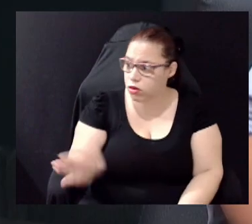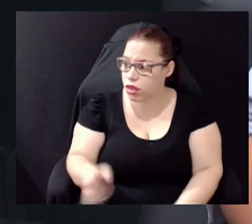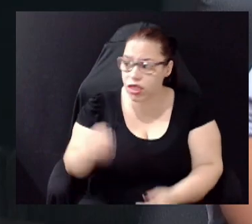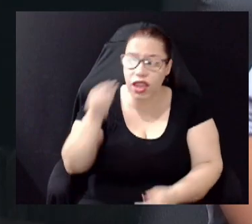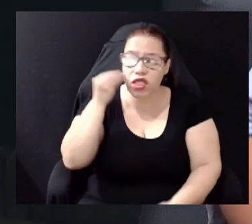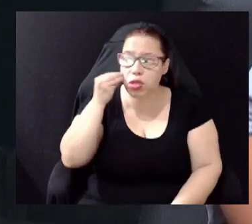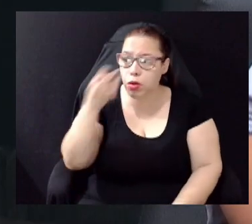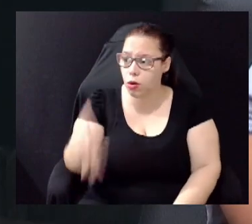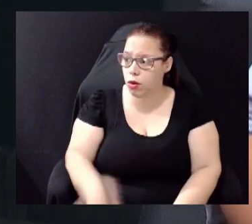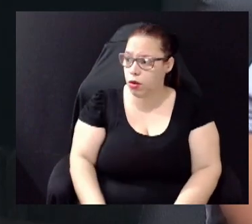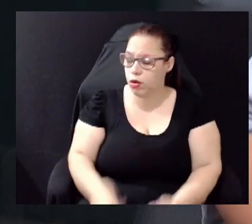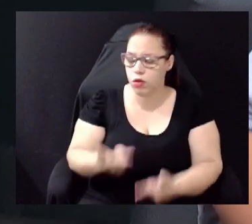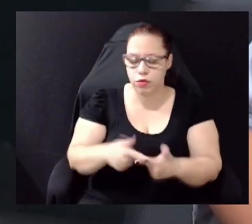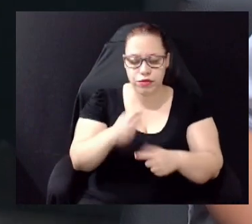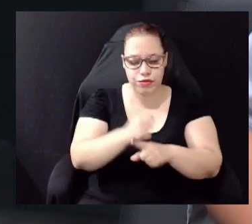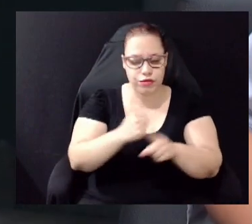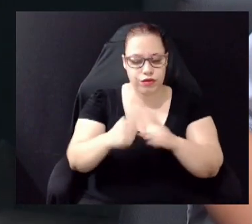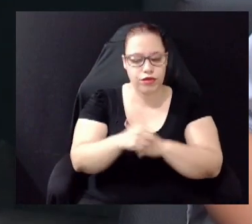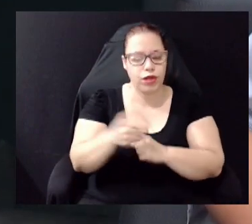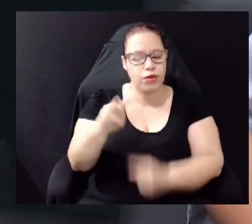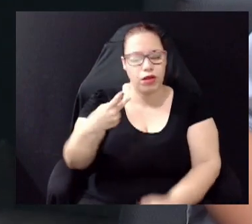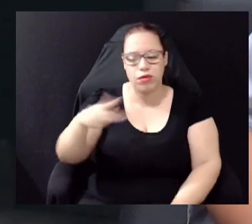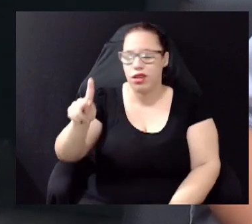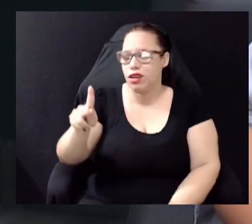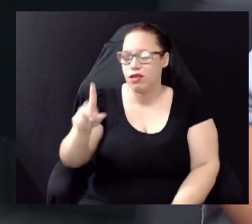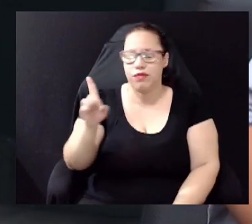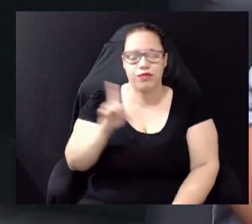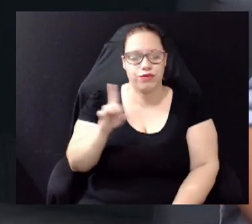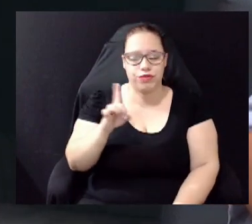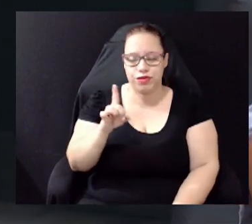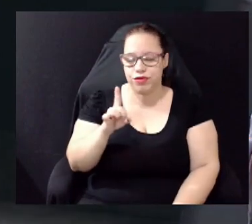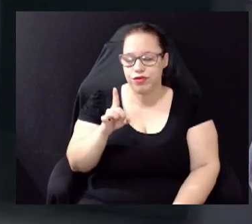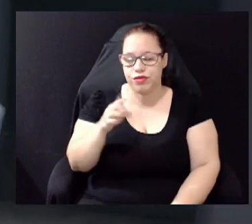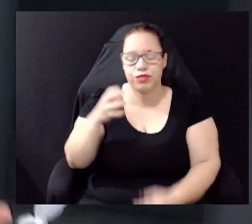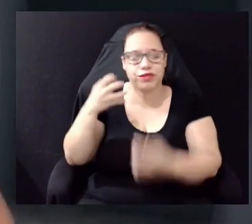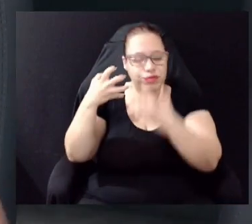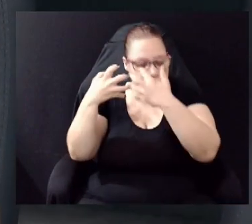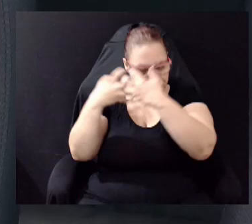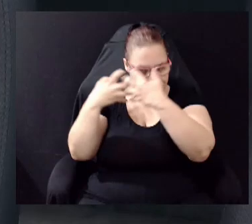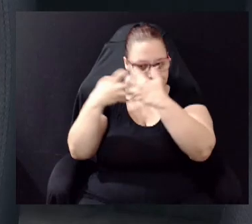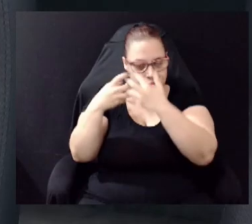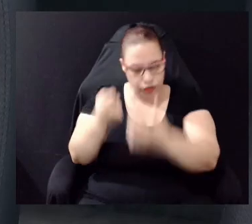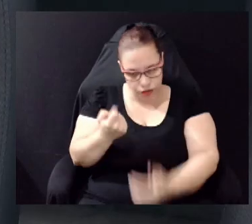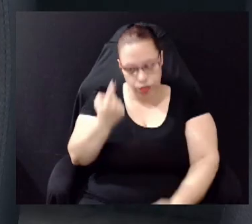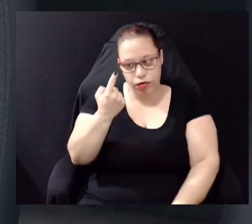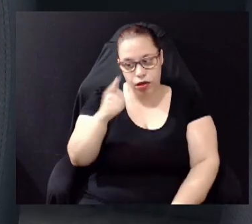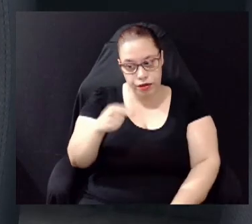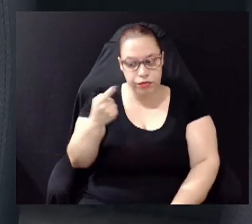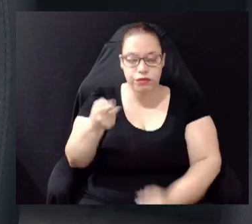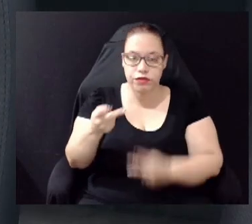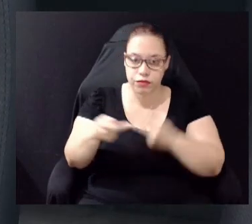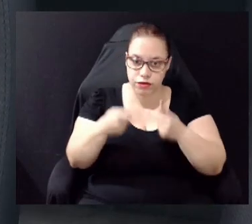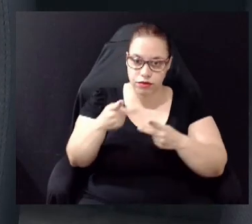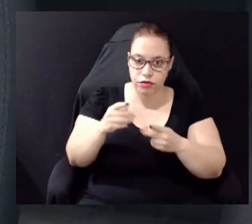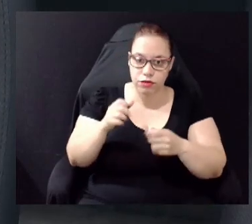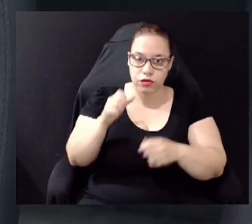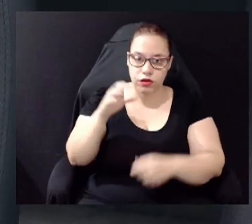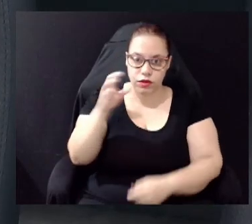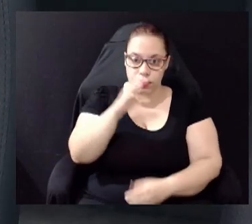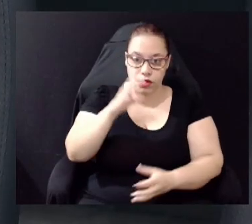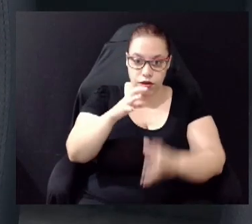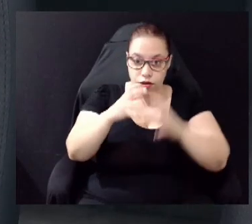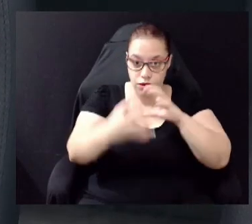social e não um problema dela. Então eu queria trazer essa reflexão primeiro e depois falar também das mudanças climáticas. Eu sou estudante